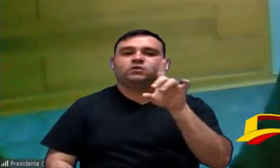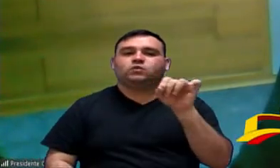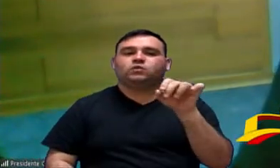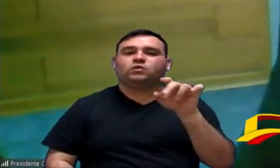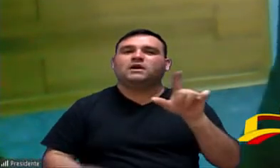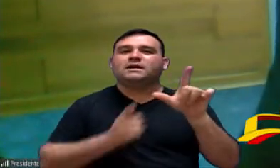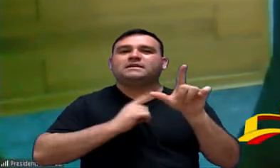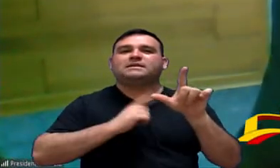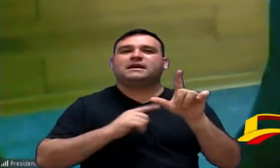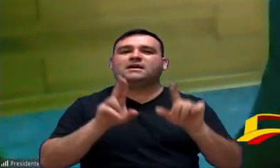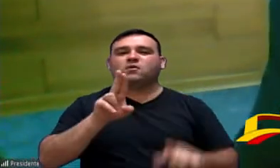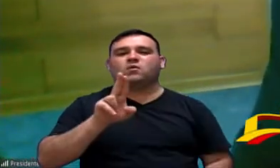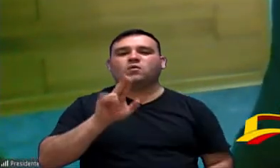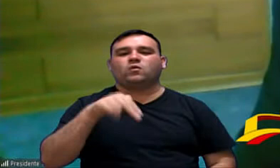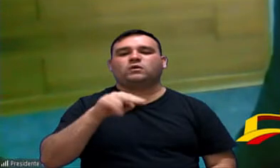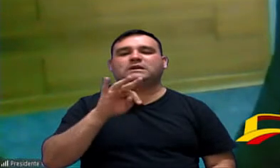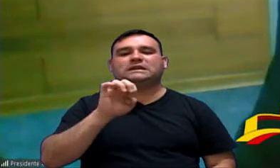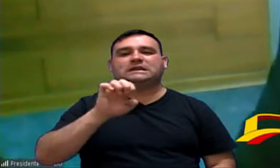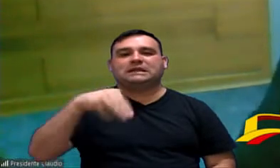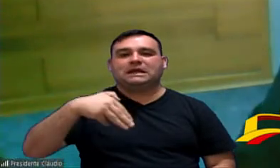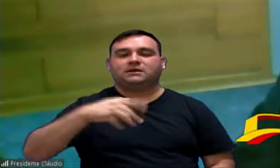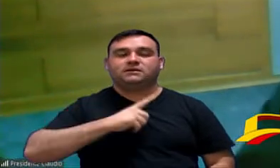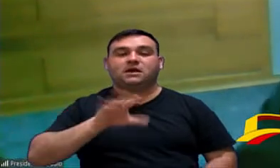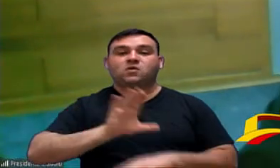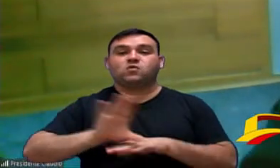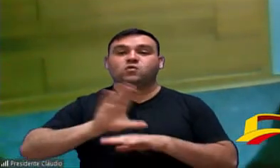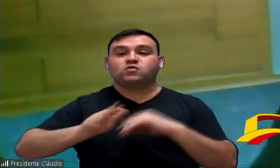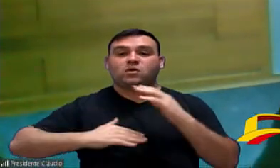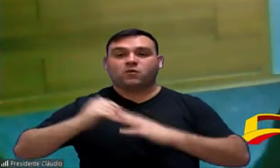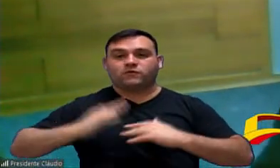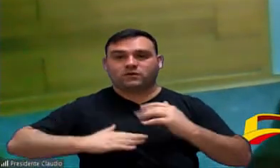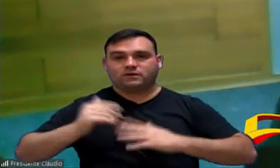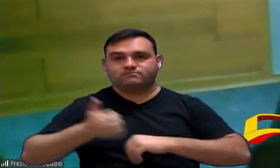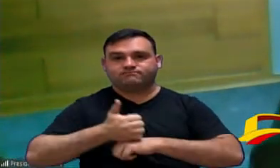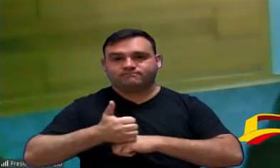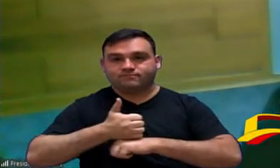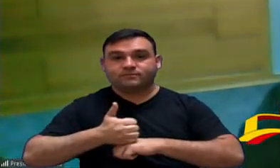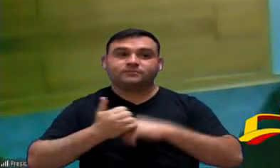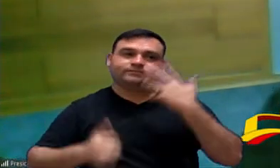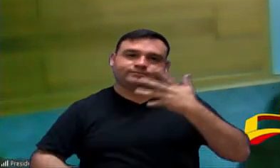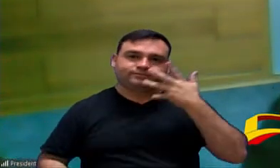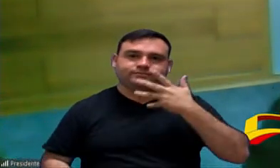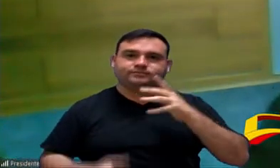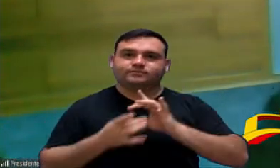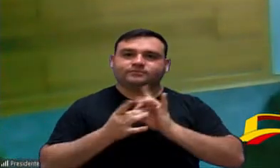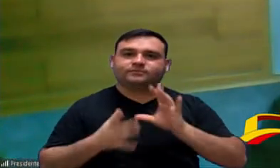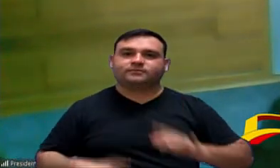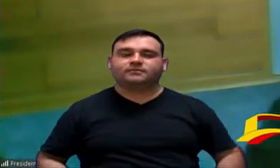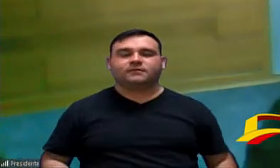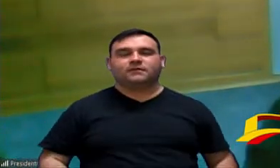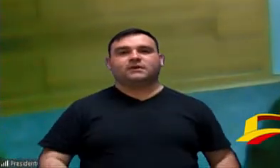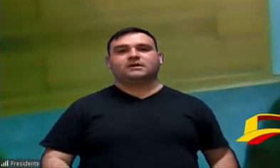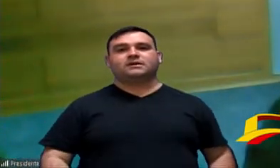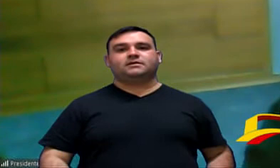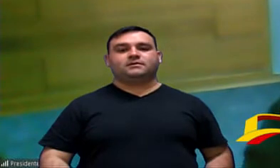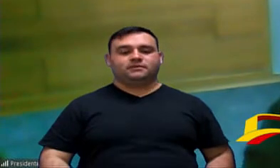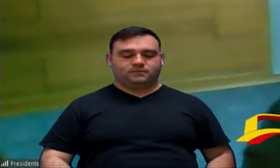cursos profissionalizantes. Eu coloco em discussão com a palavra o autor.